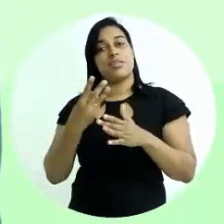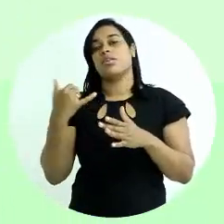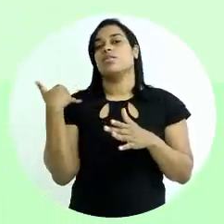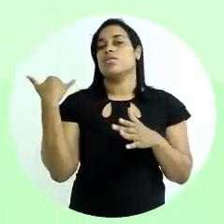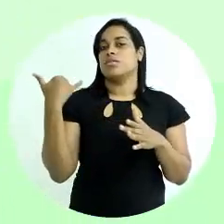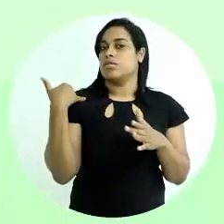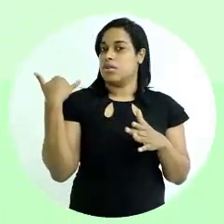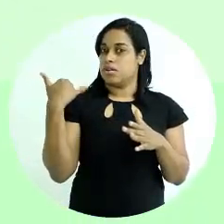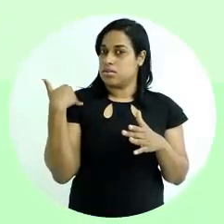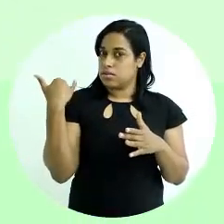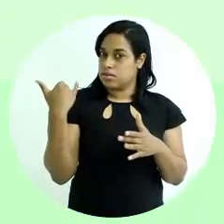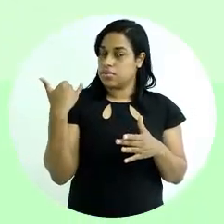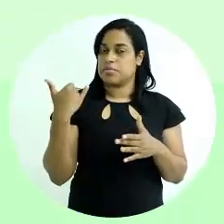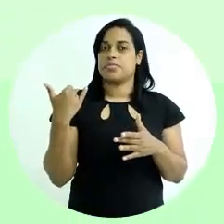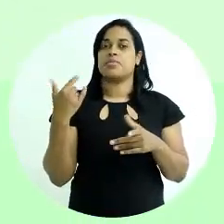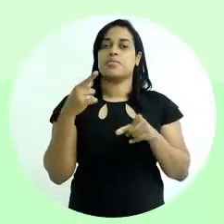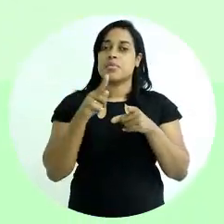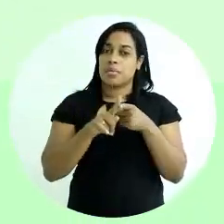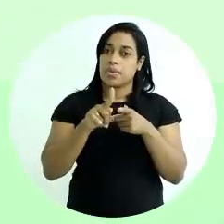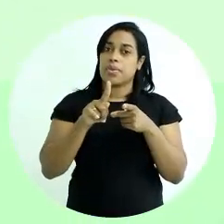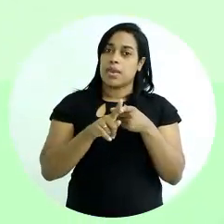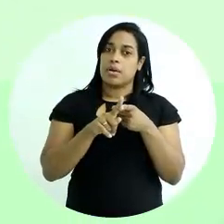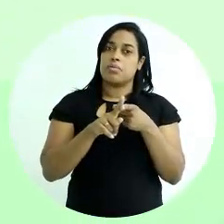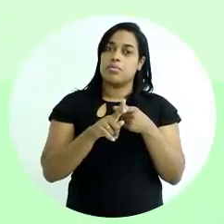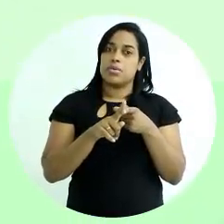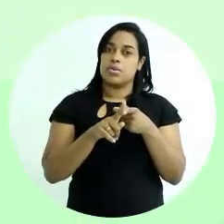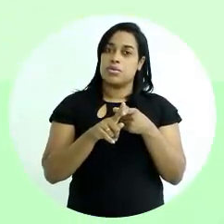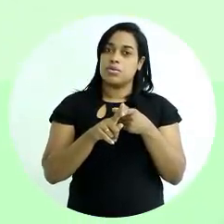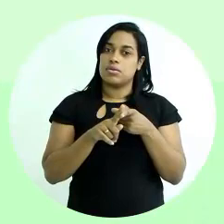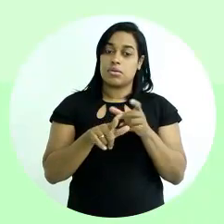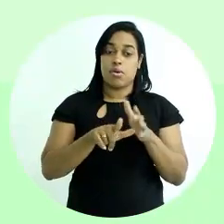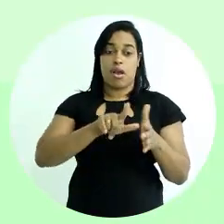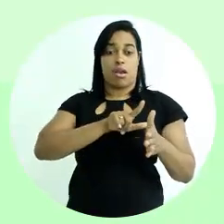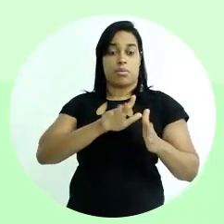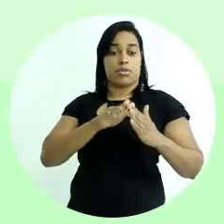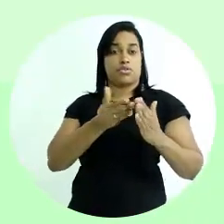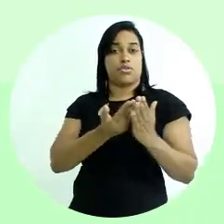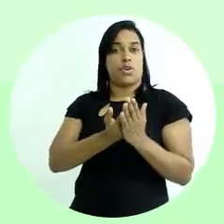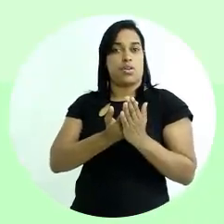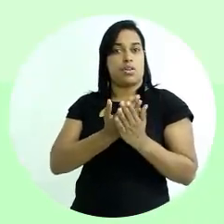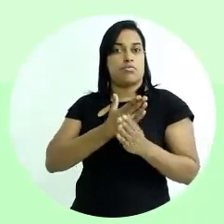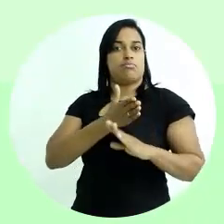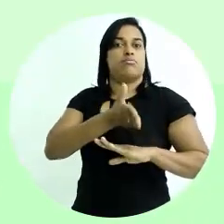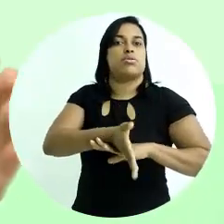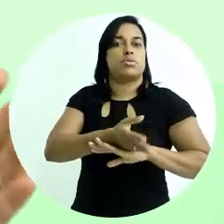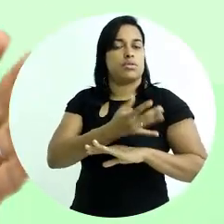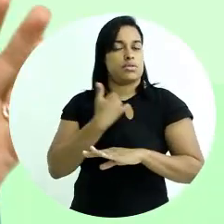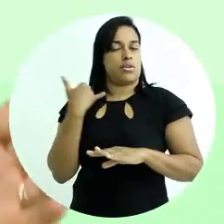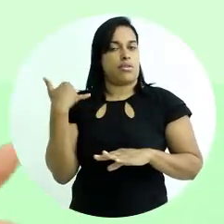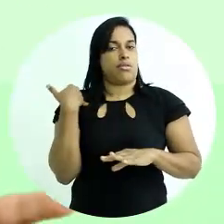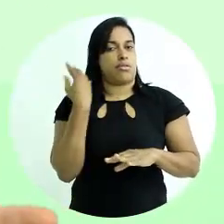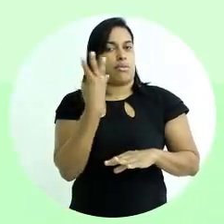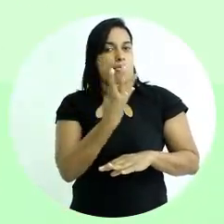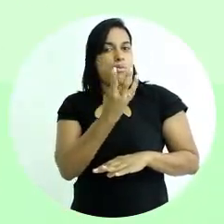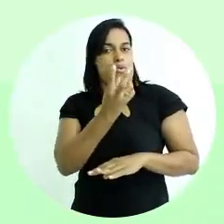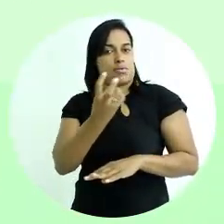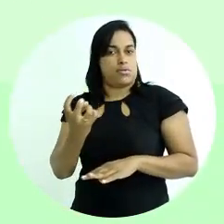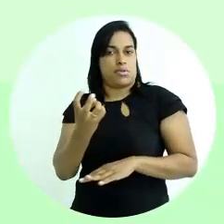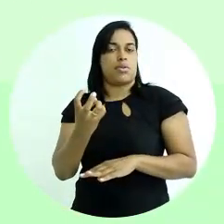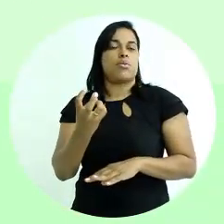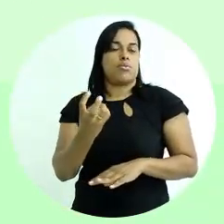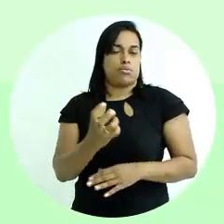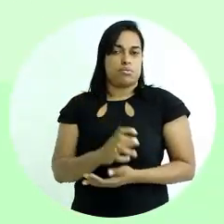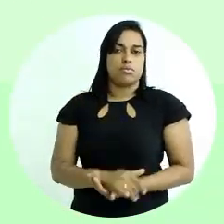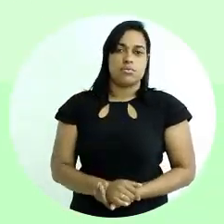3 anos de idade como também pelas pré escolas quando a criança tem entre 4 a